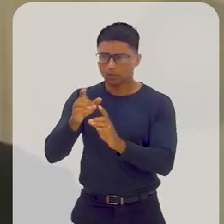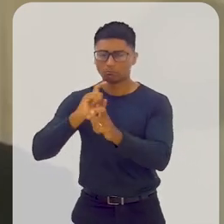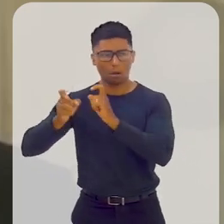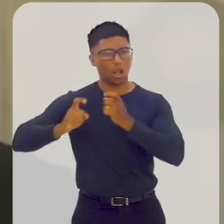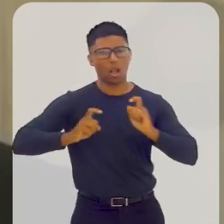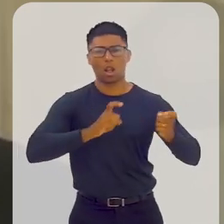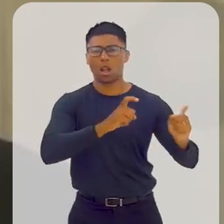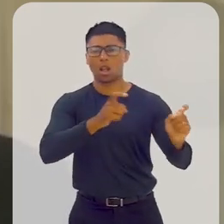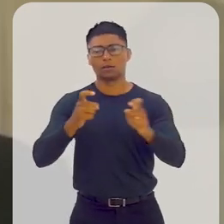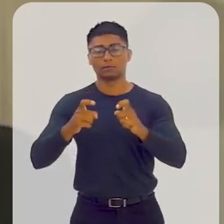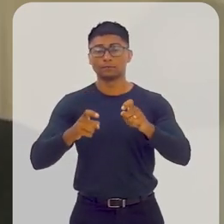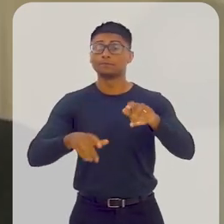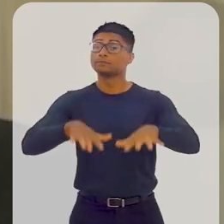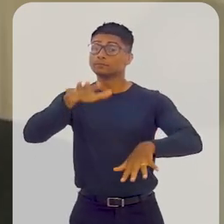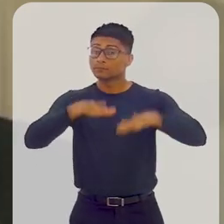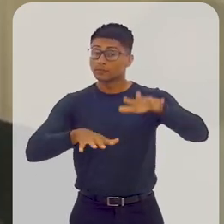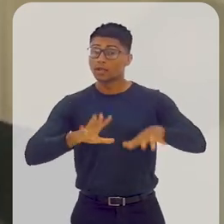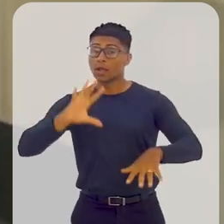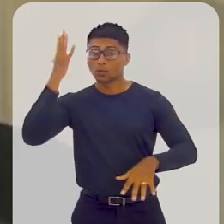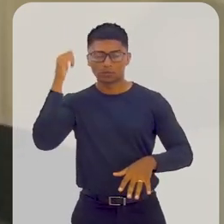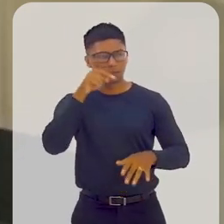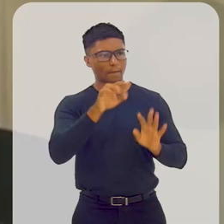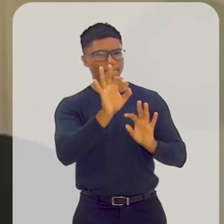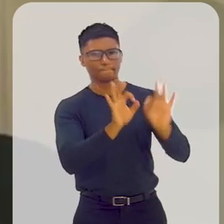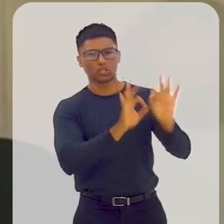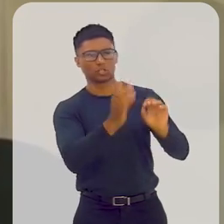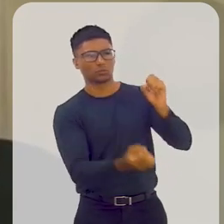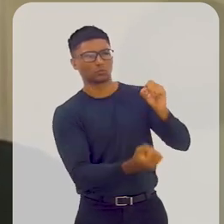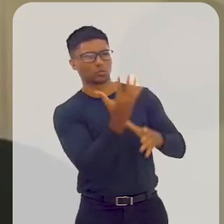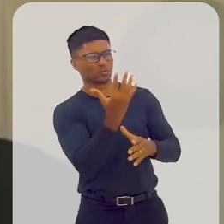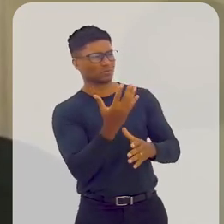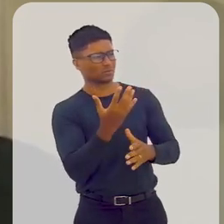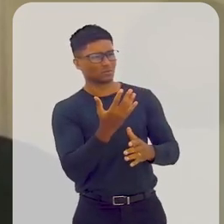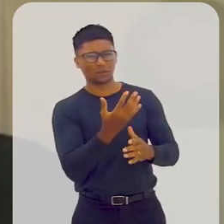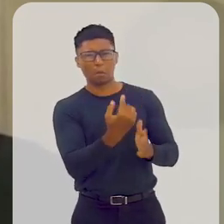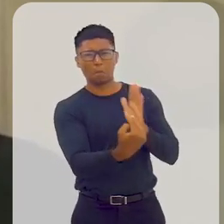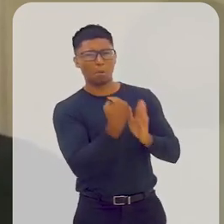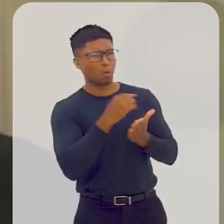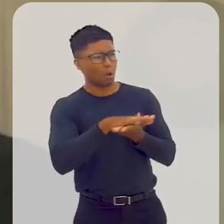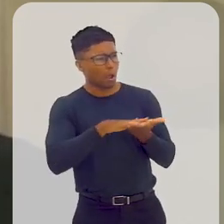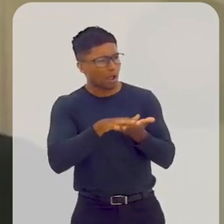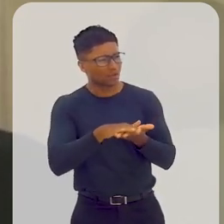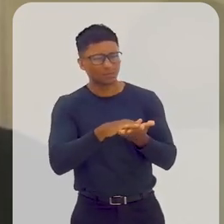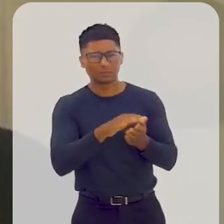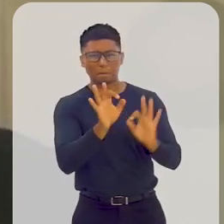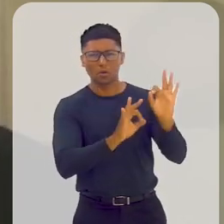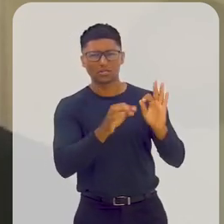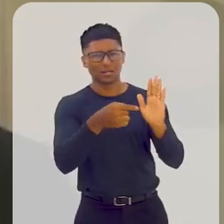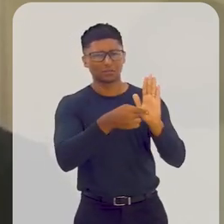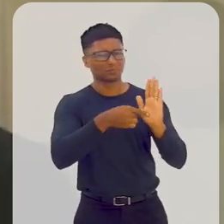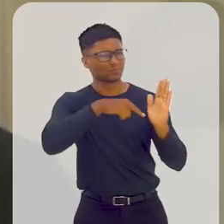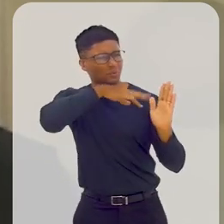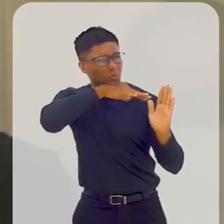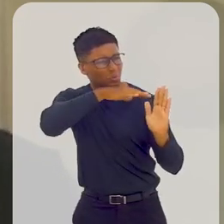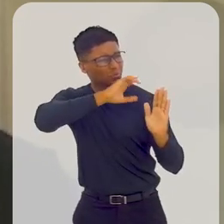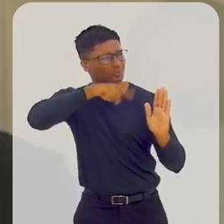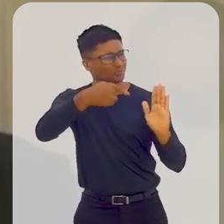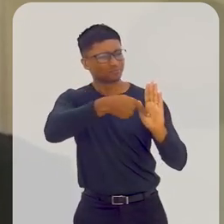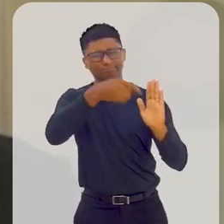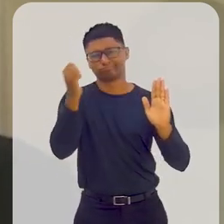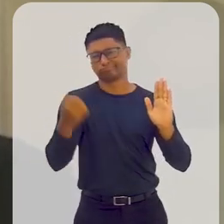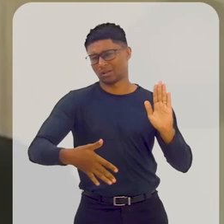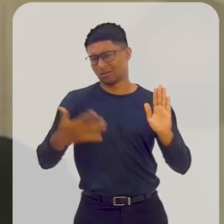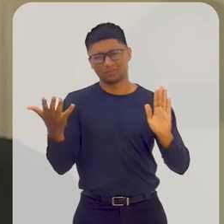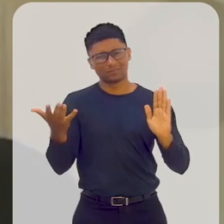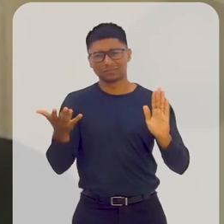nossa orientação. E acontece muitas vezes que faz um projeto sem consultar a gente, muito mal feito, aí se joga dinheiro fora e